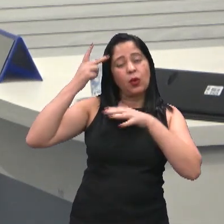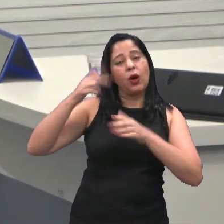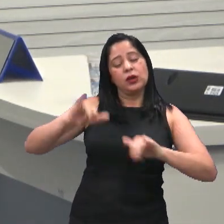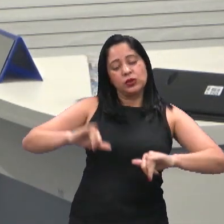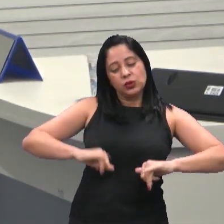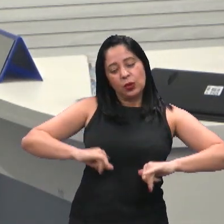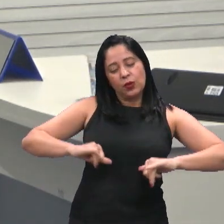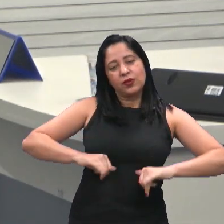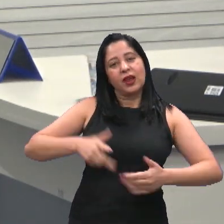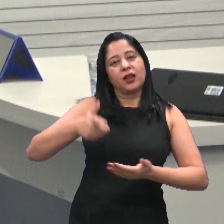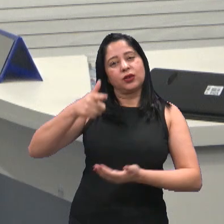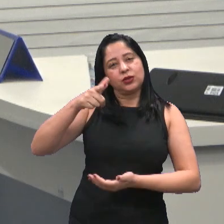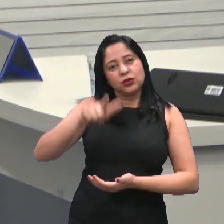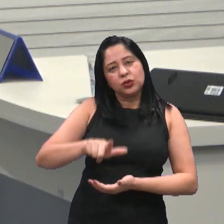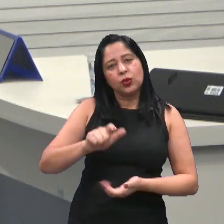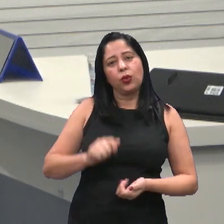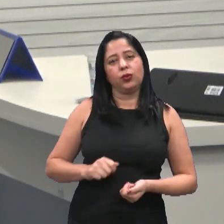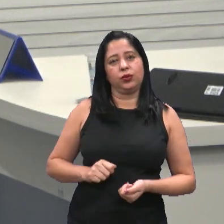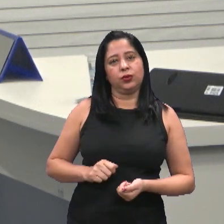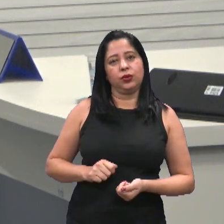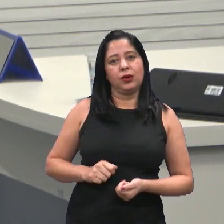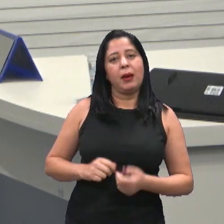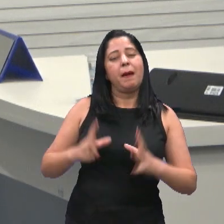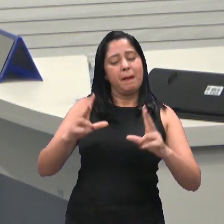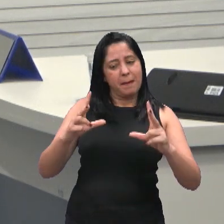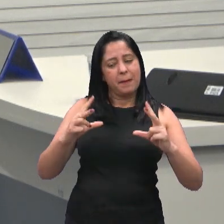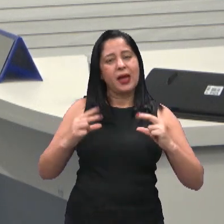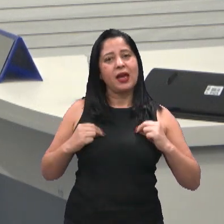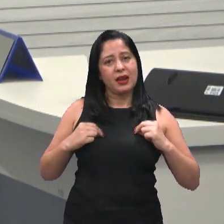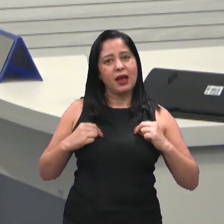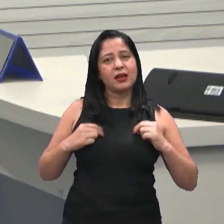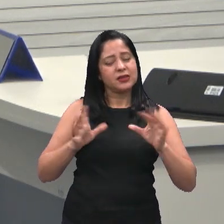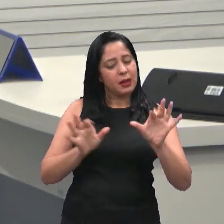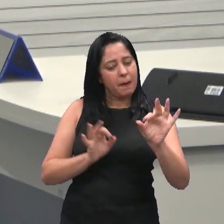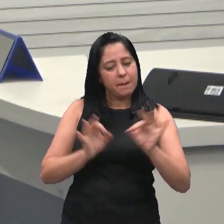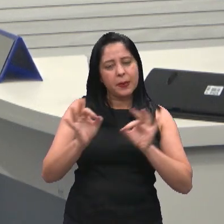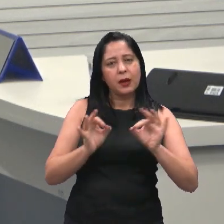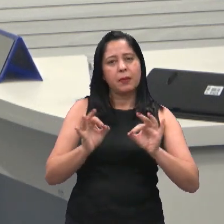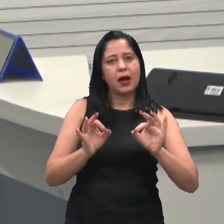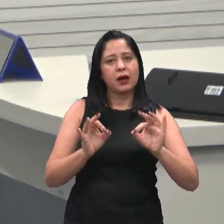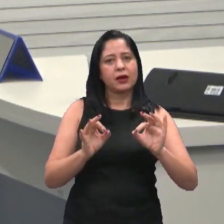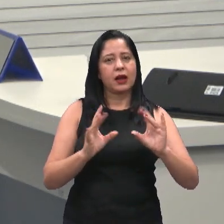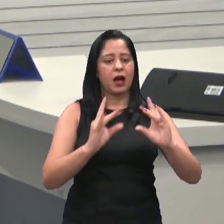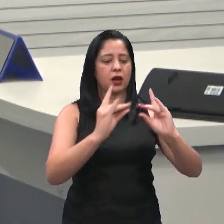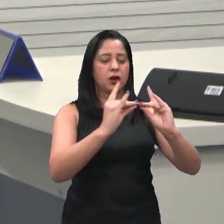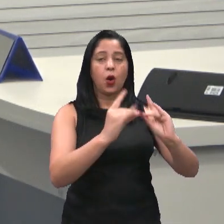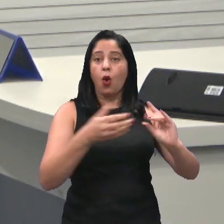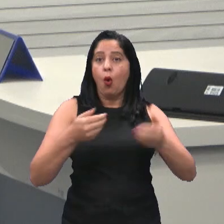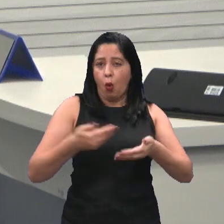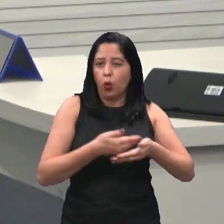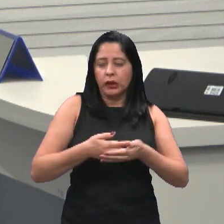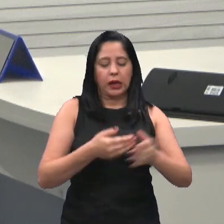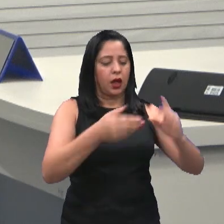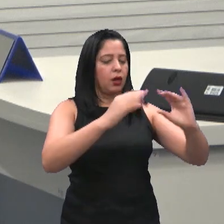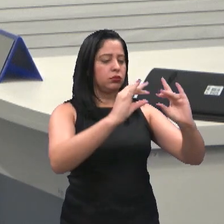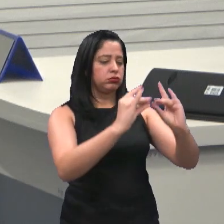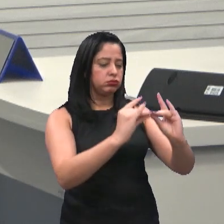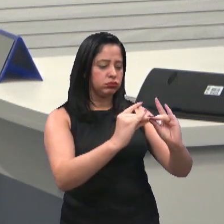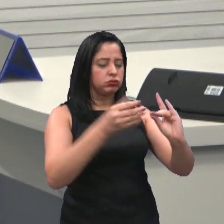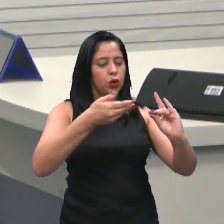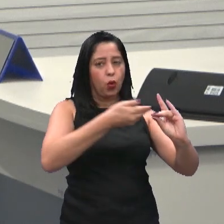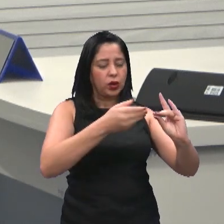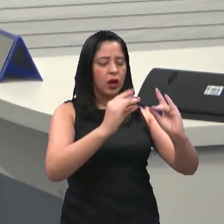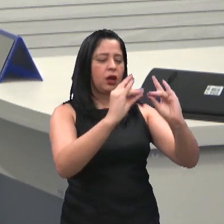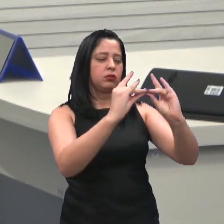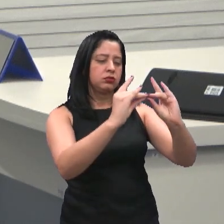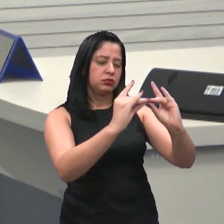sofrendo e merecem a dignidade de fazerem um sepultamento, se não sepultamento físico, um sepultamento emocional da